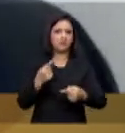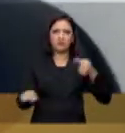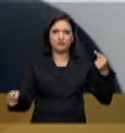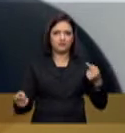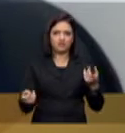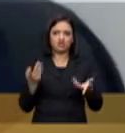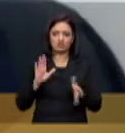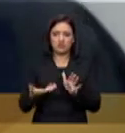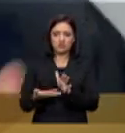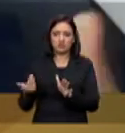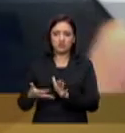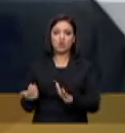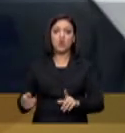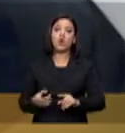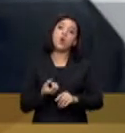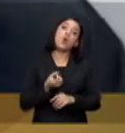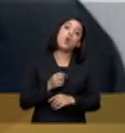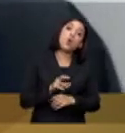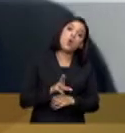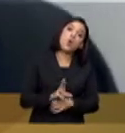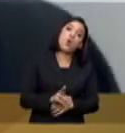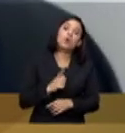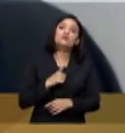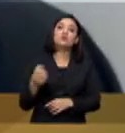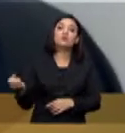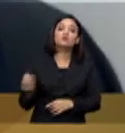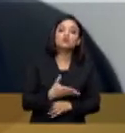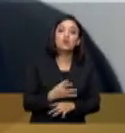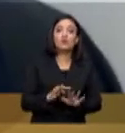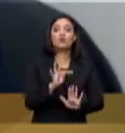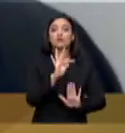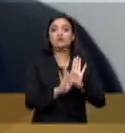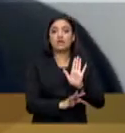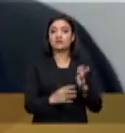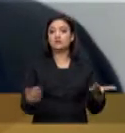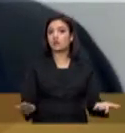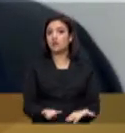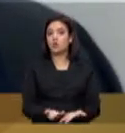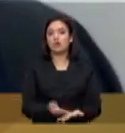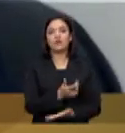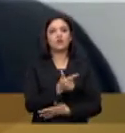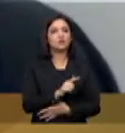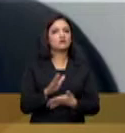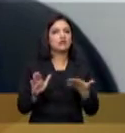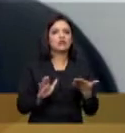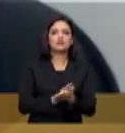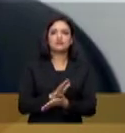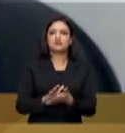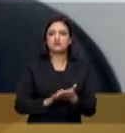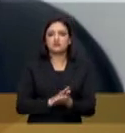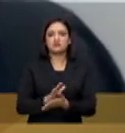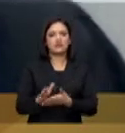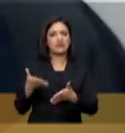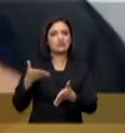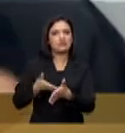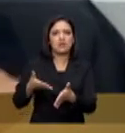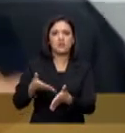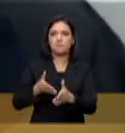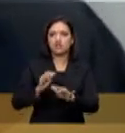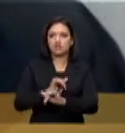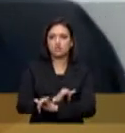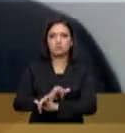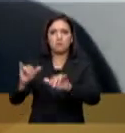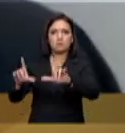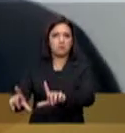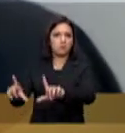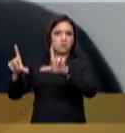optar por julgar um novo texto esse que não restringe publicidade, não entra